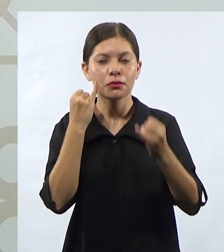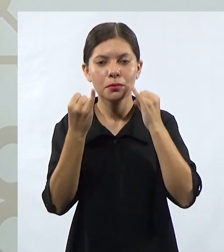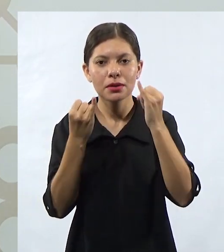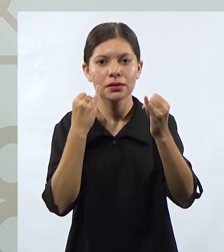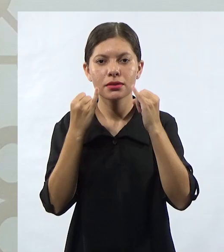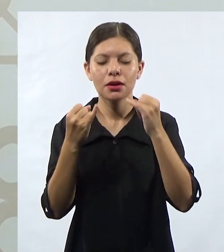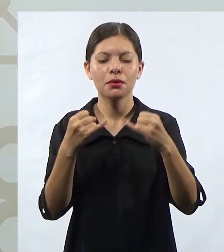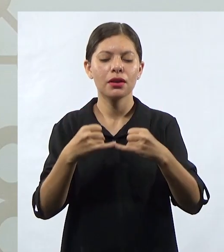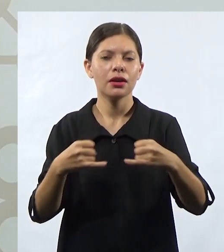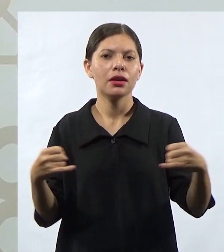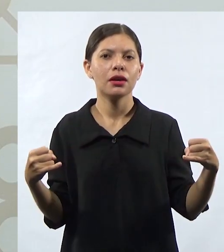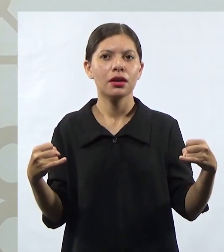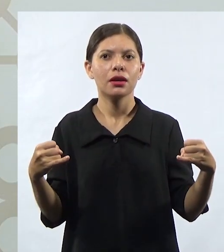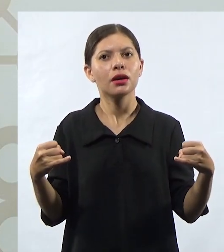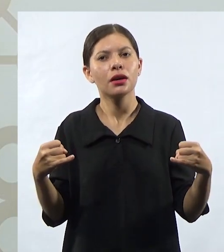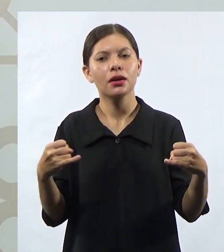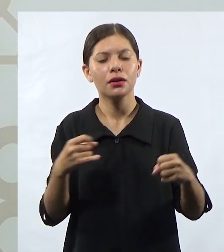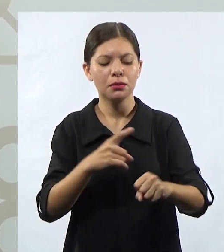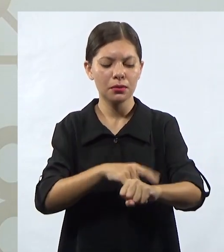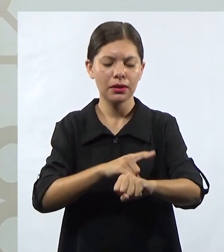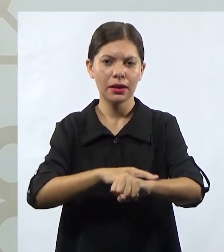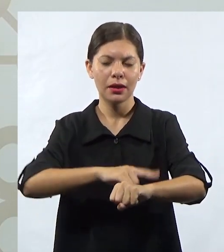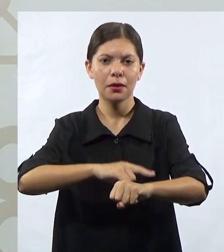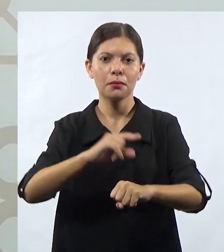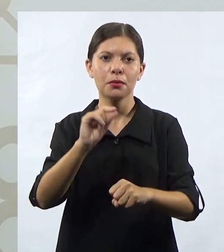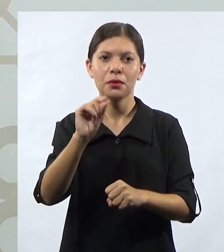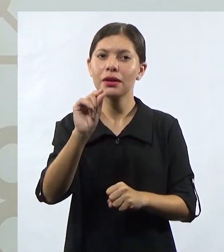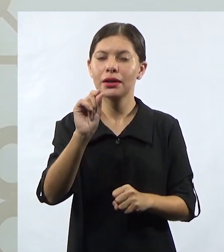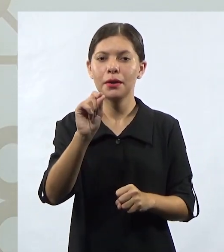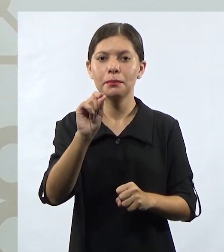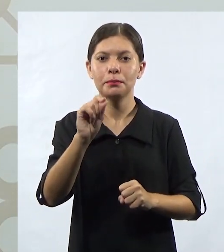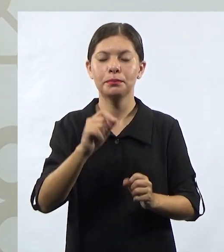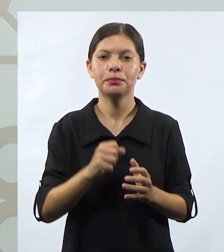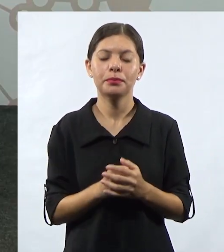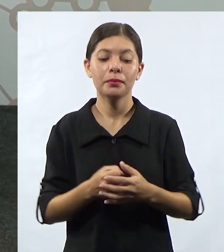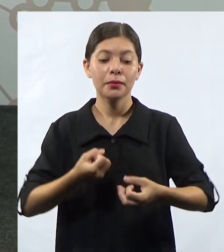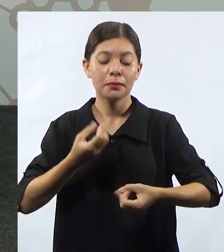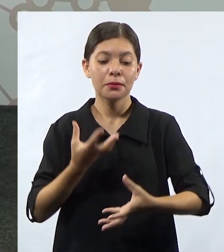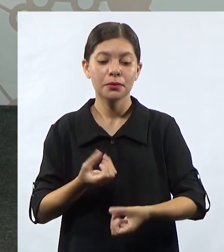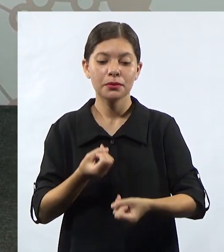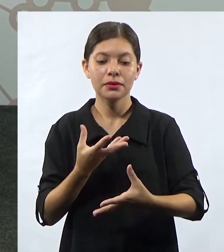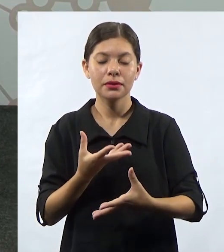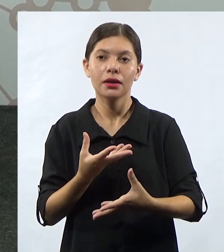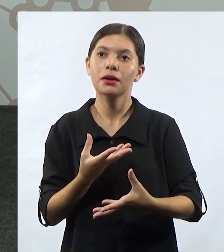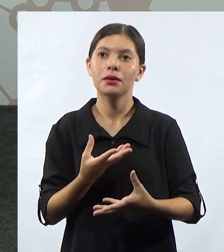que você está fazendo. Porque toda a produção, Saulo, ela tem a ver com você